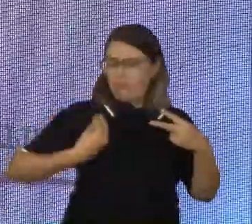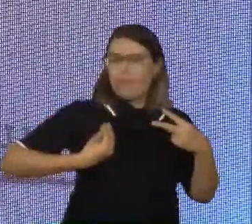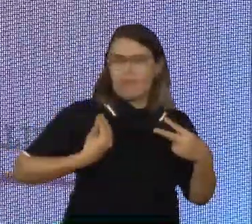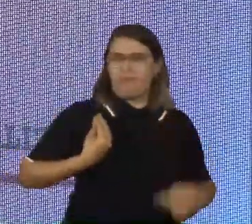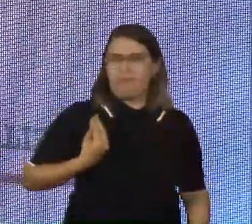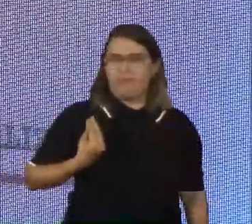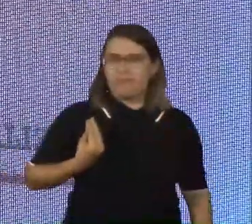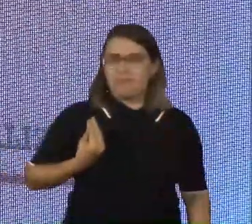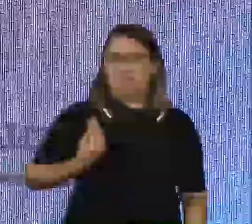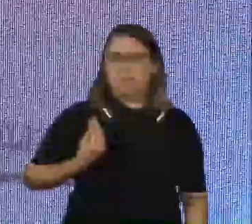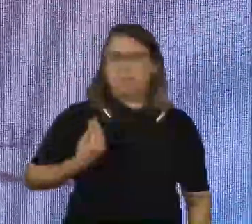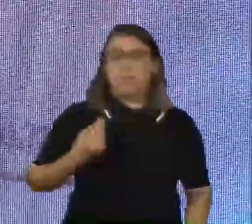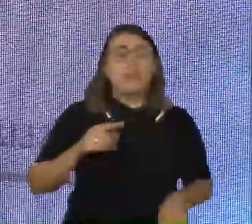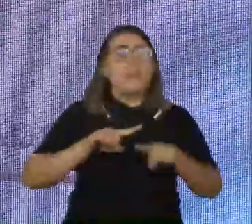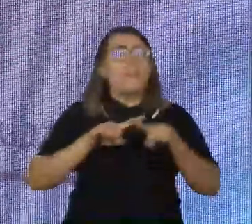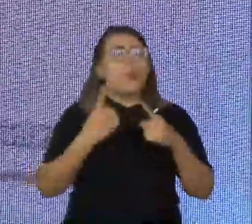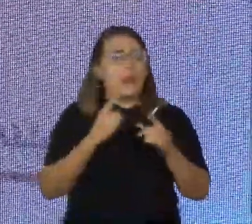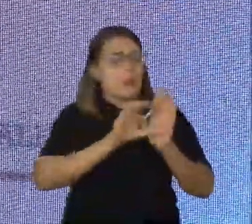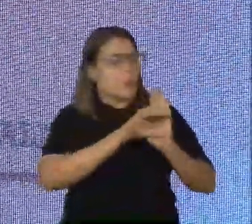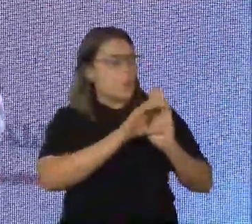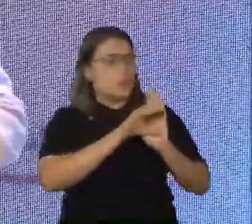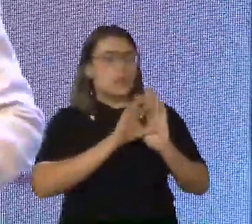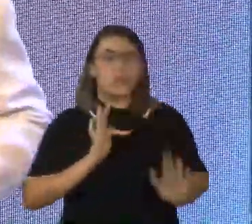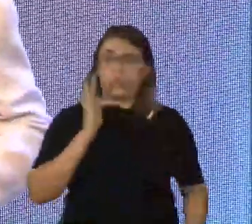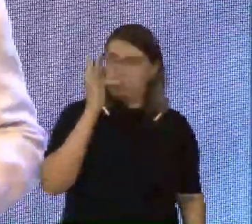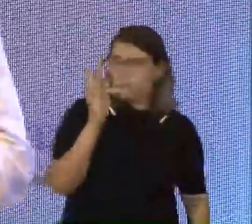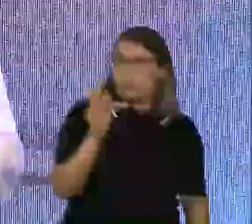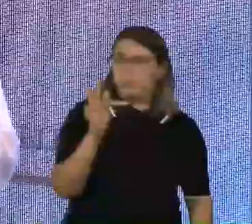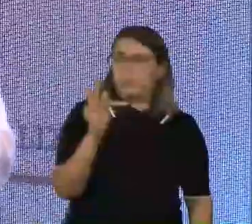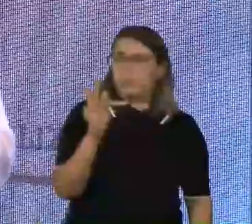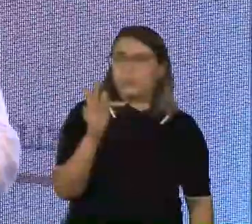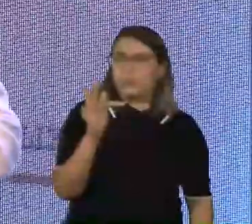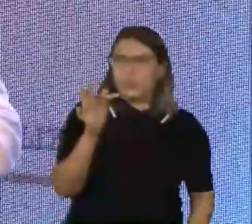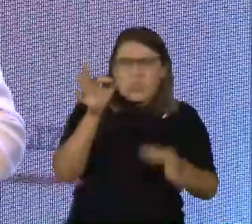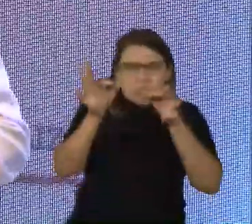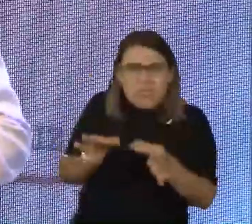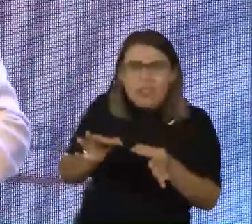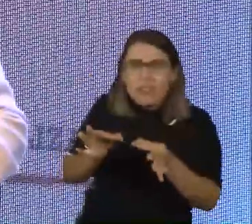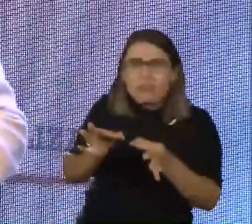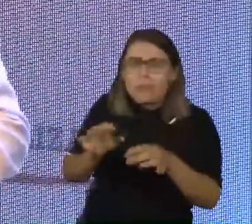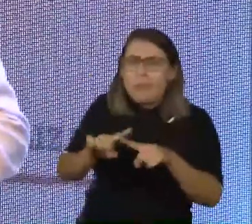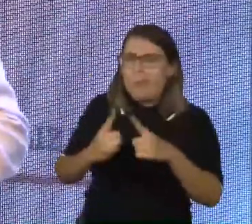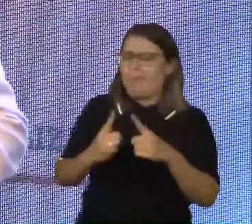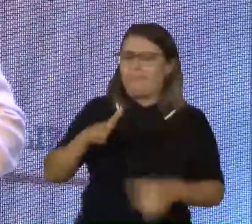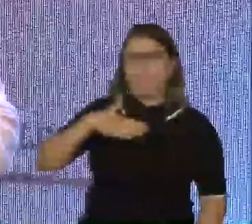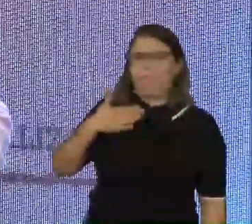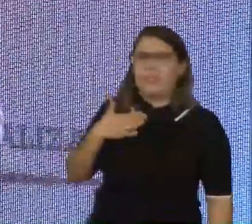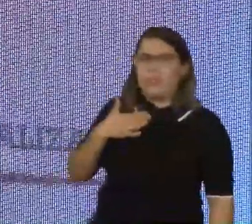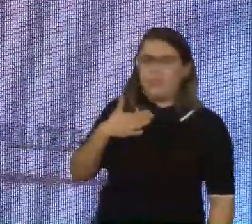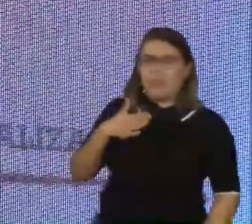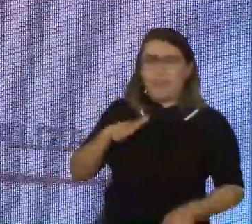pessoas. E esse conceito de futuro pré-determinado tem uma colaboradora inusitada: